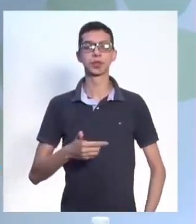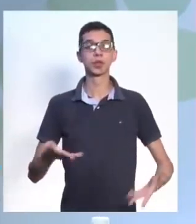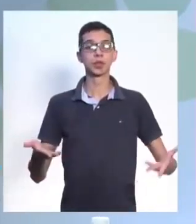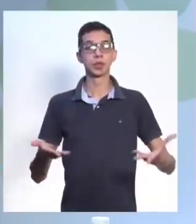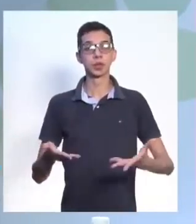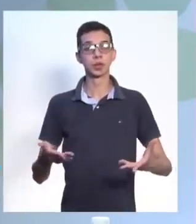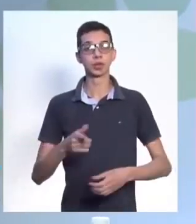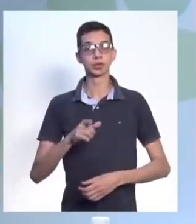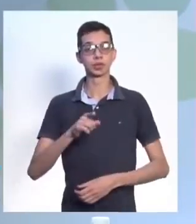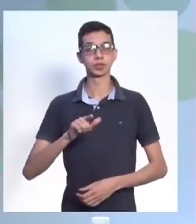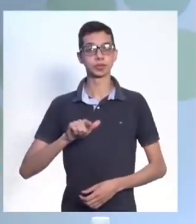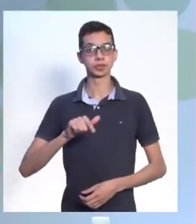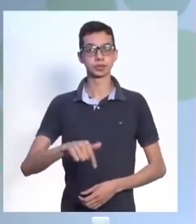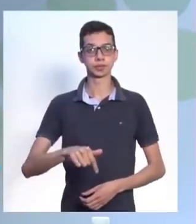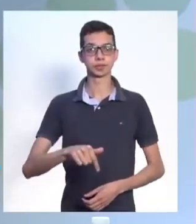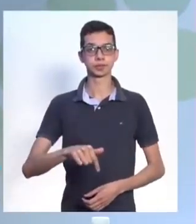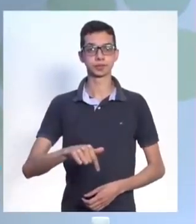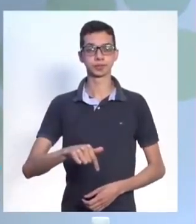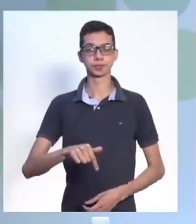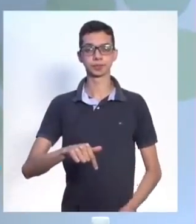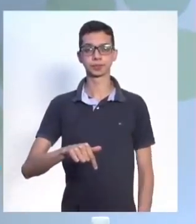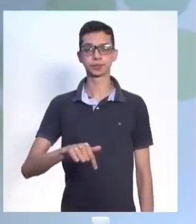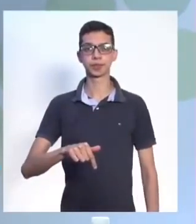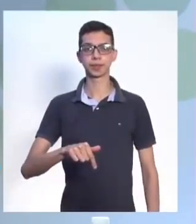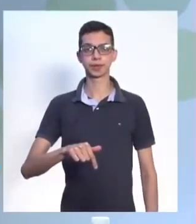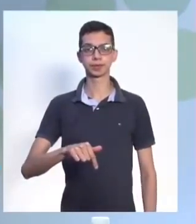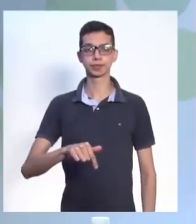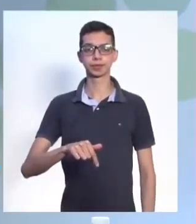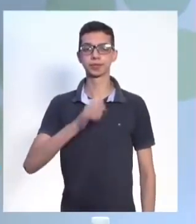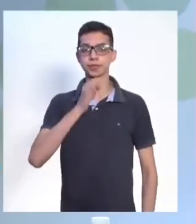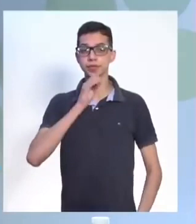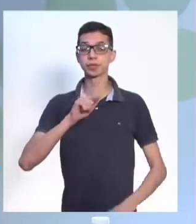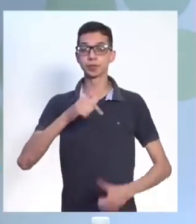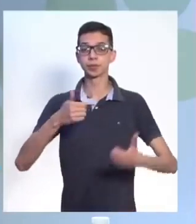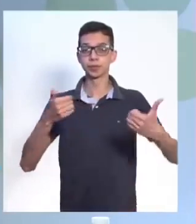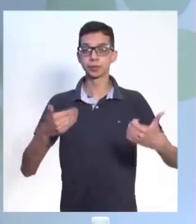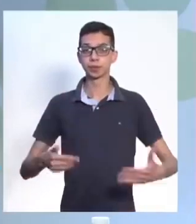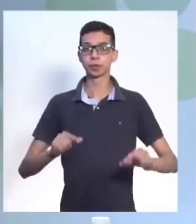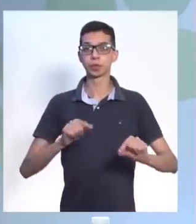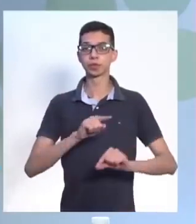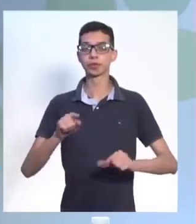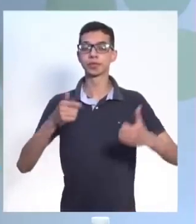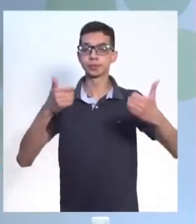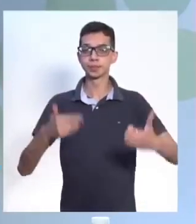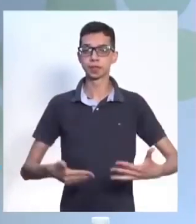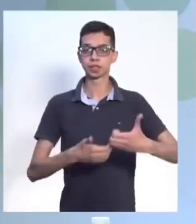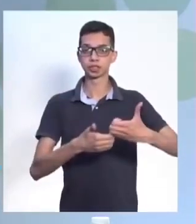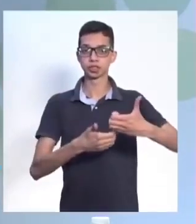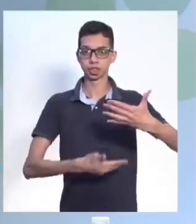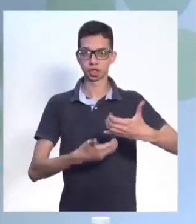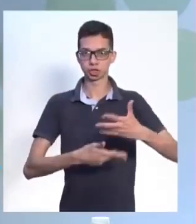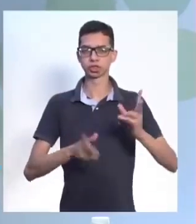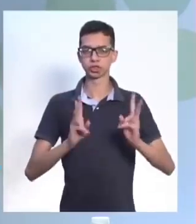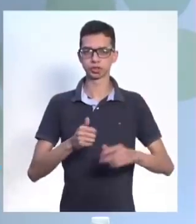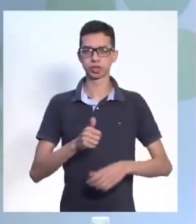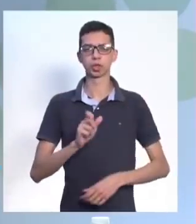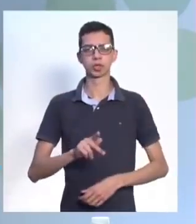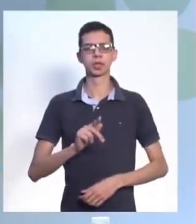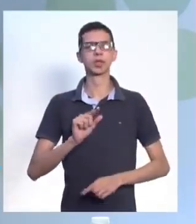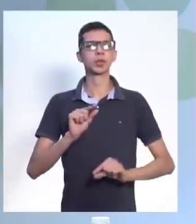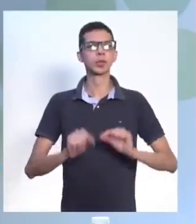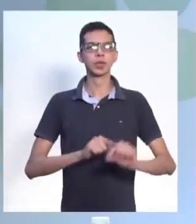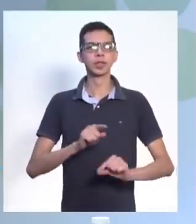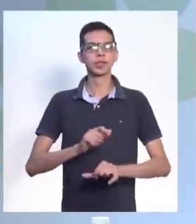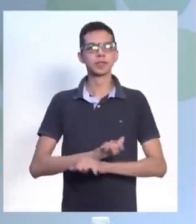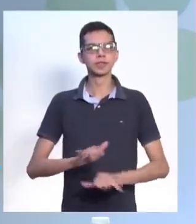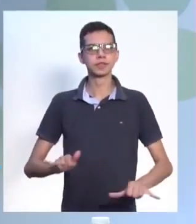então depois anotem aí para verificar. Para acompanhar o que vocês estão dizendo no chat, que vocês estão comentando lá, né?